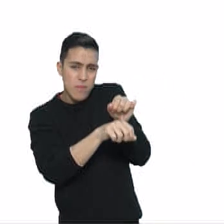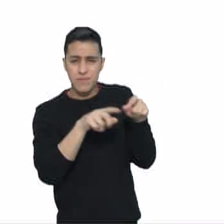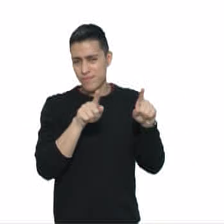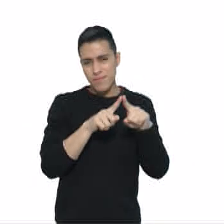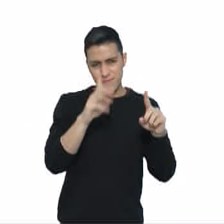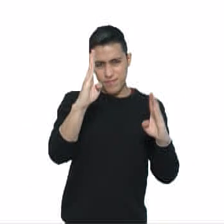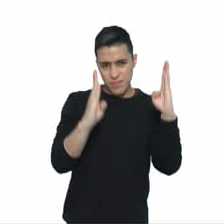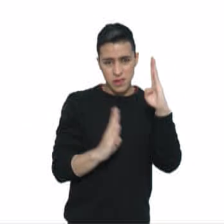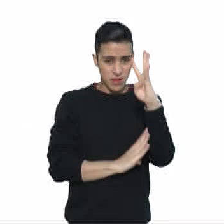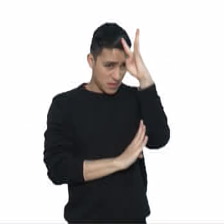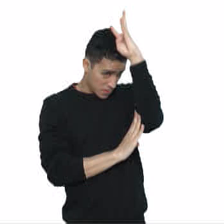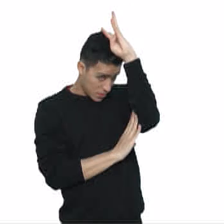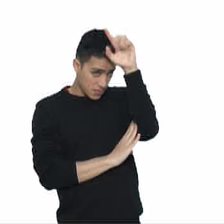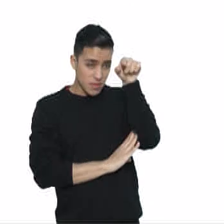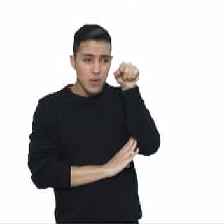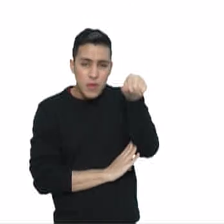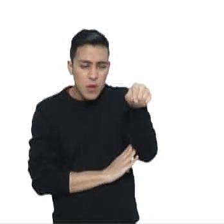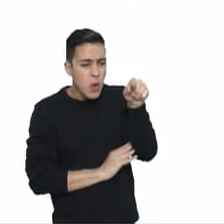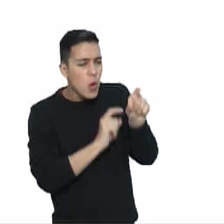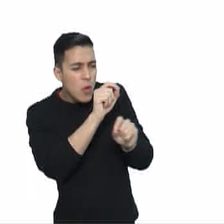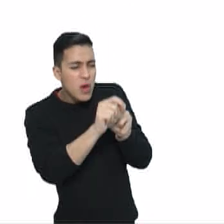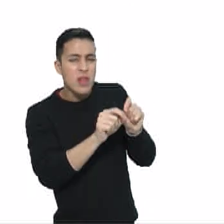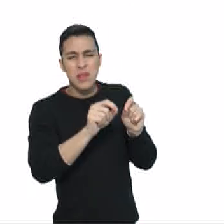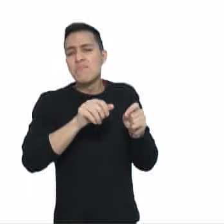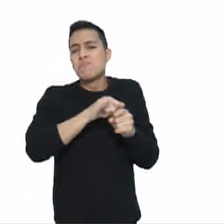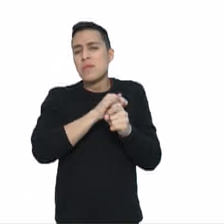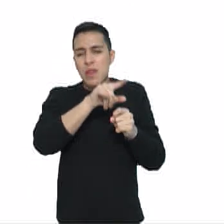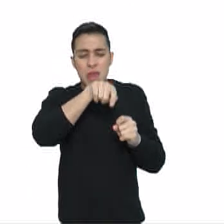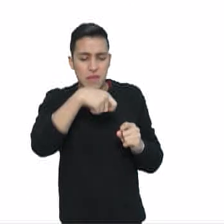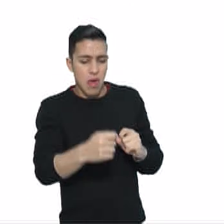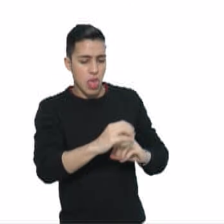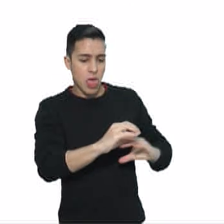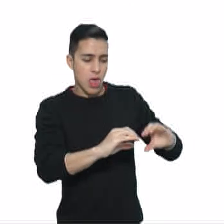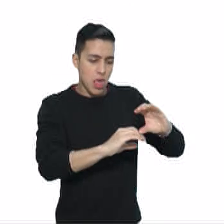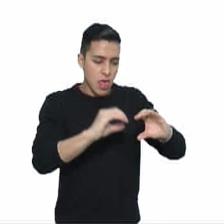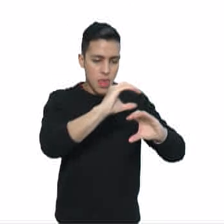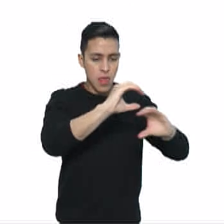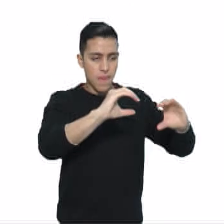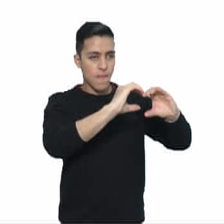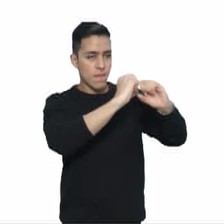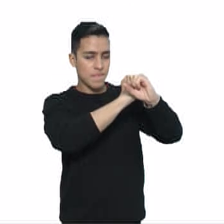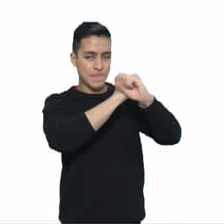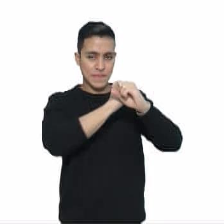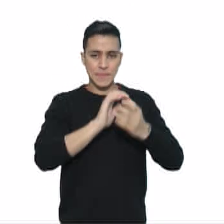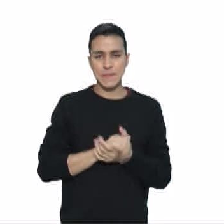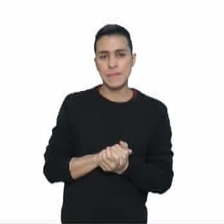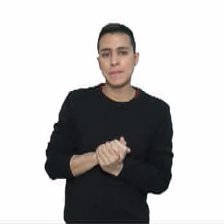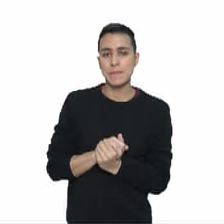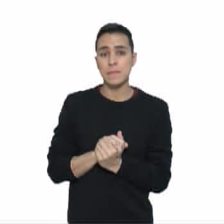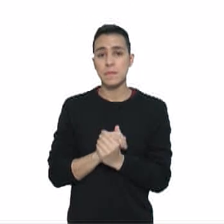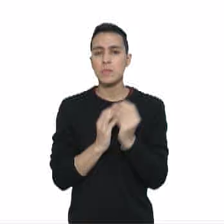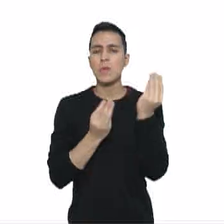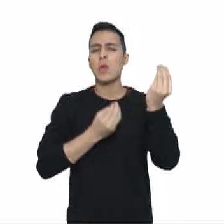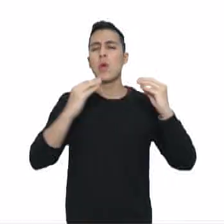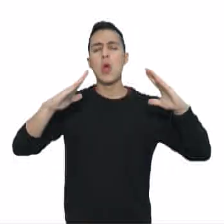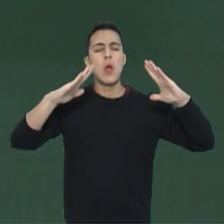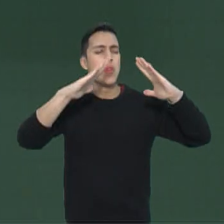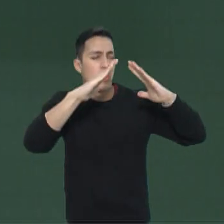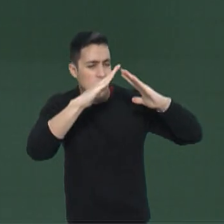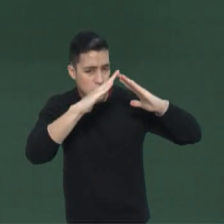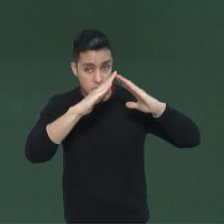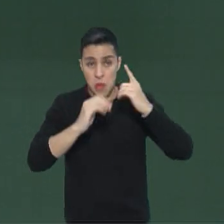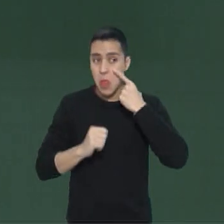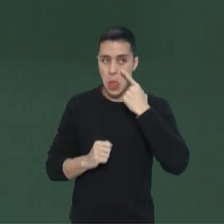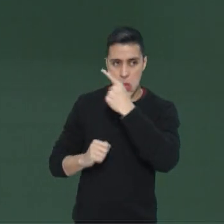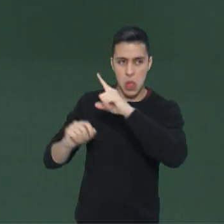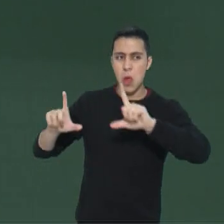Nesse caso, foi feita, então, com tijolos de argila. E as habitações, então, eu coloquei aqui um